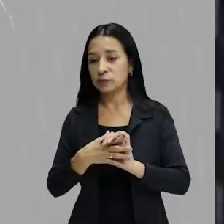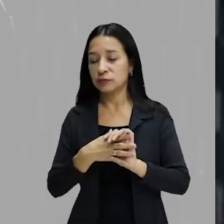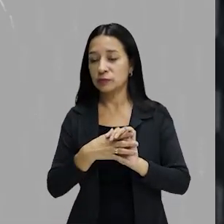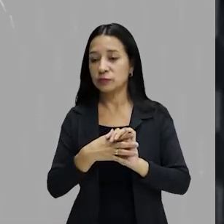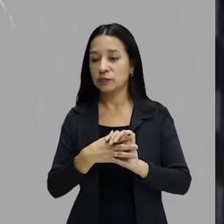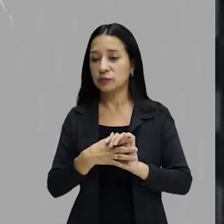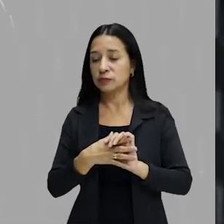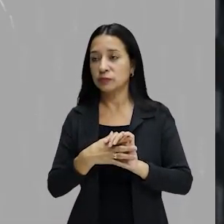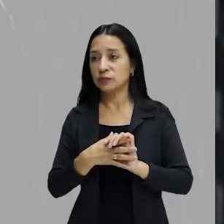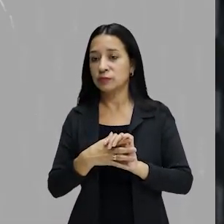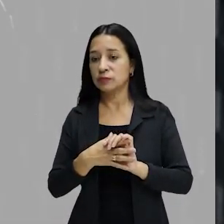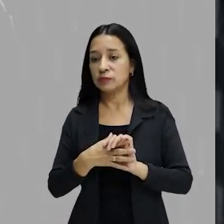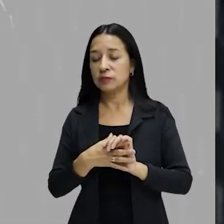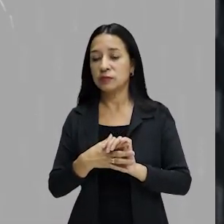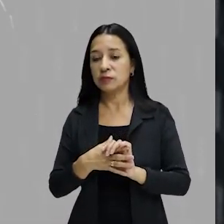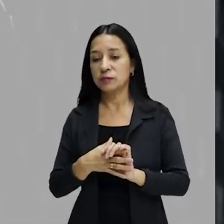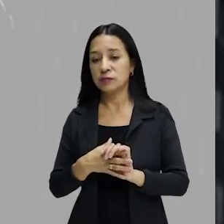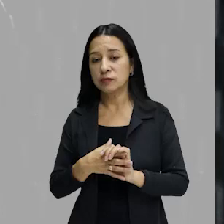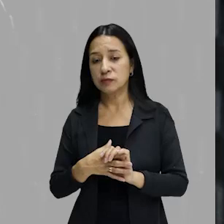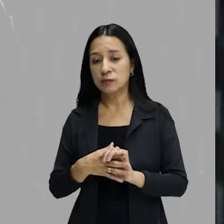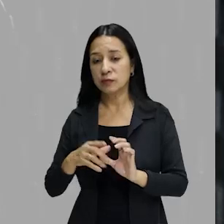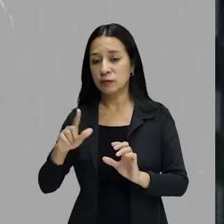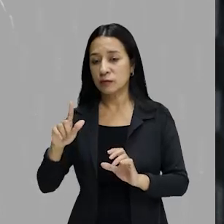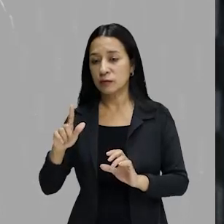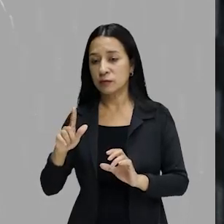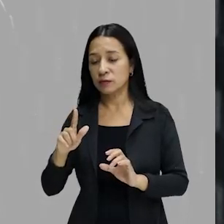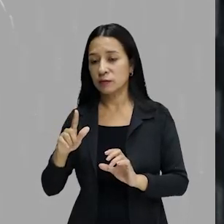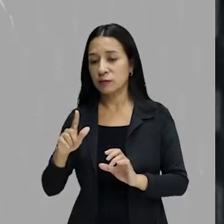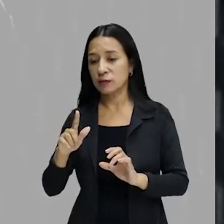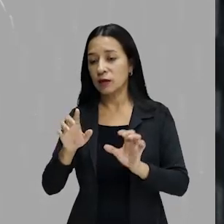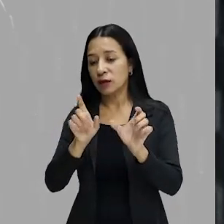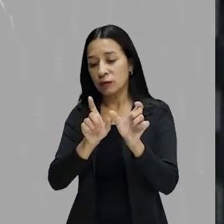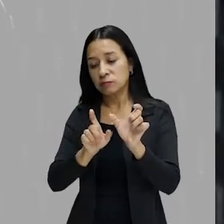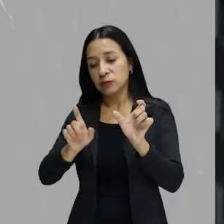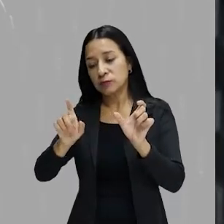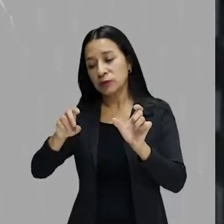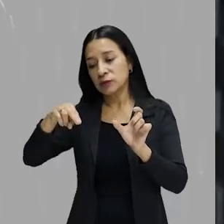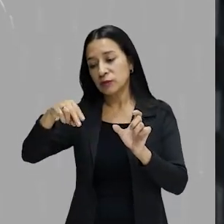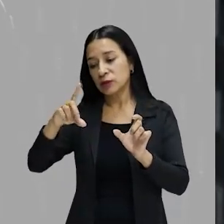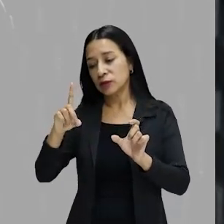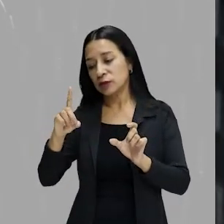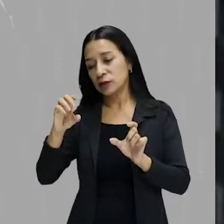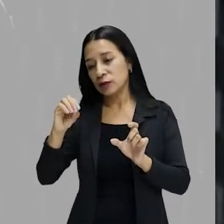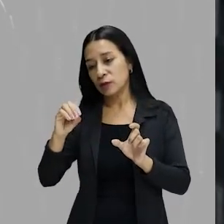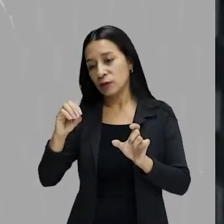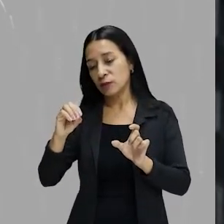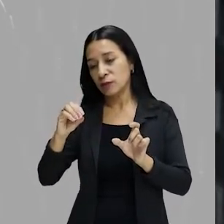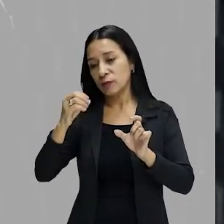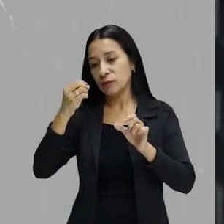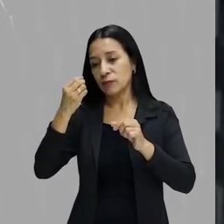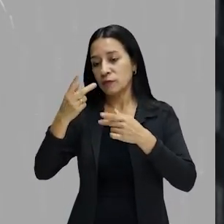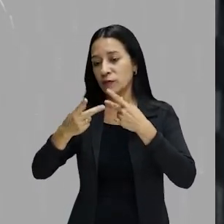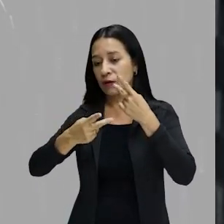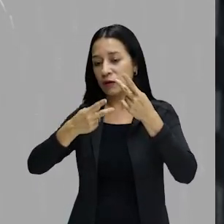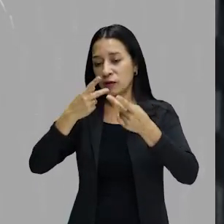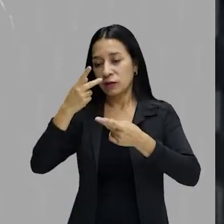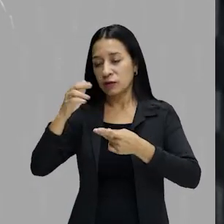Que mais? E gerúndio, terminação NDO e não NO. Então, falando,